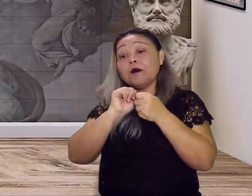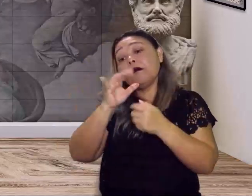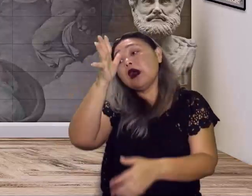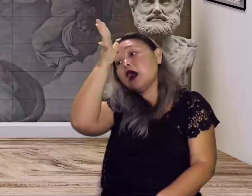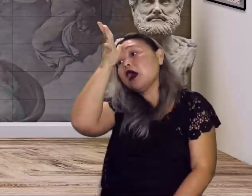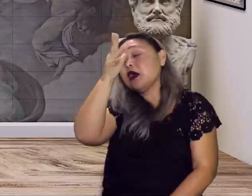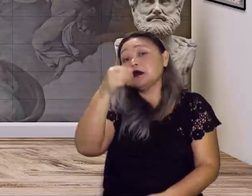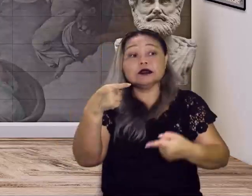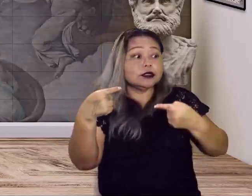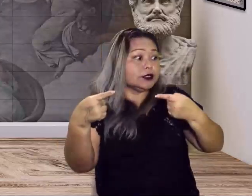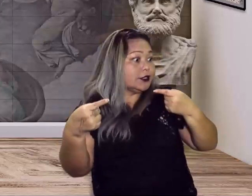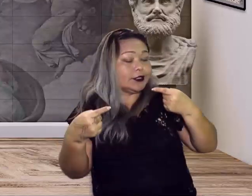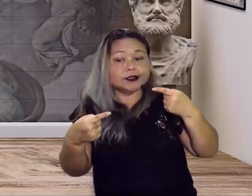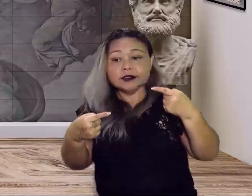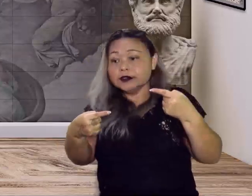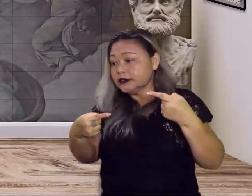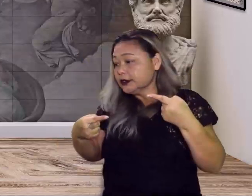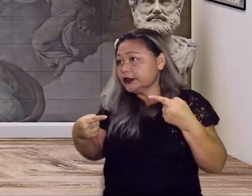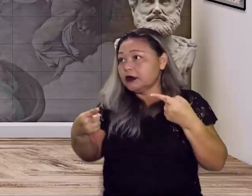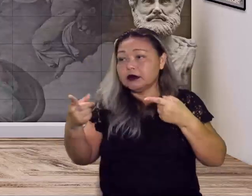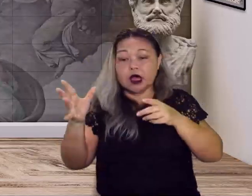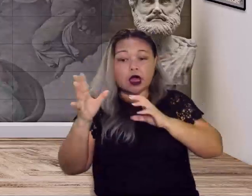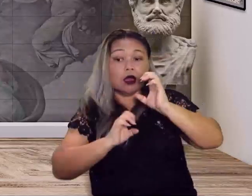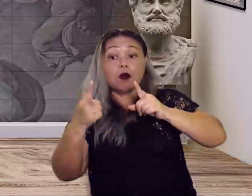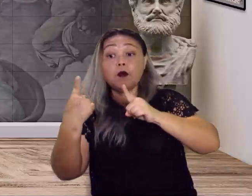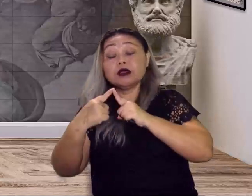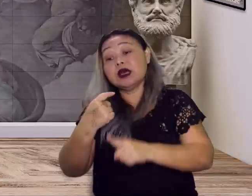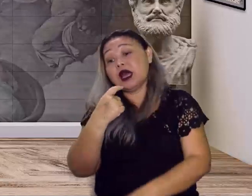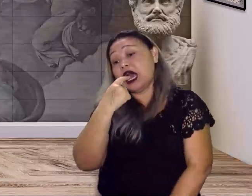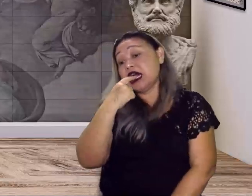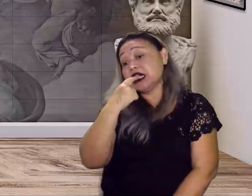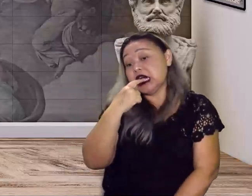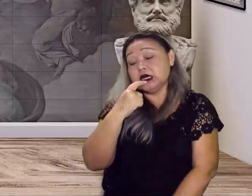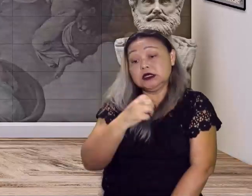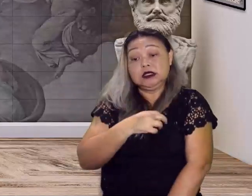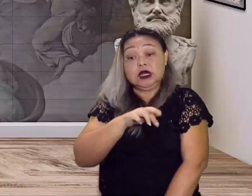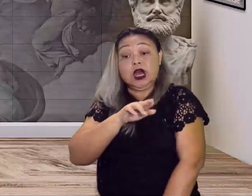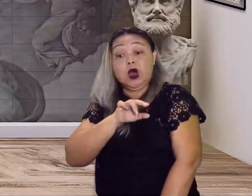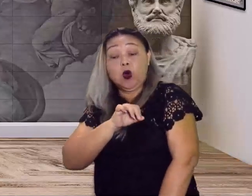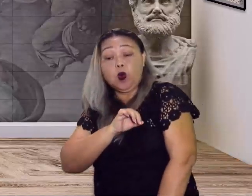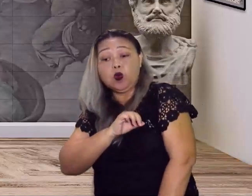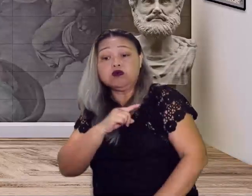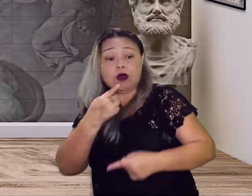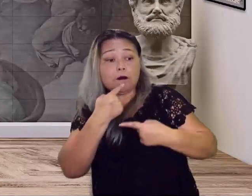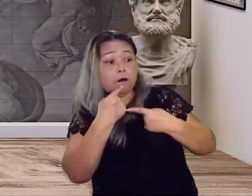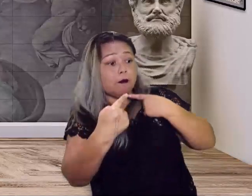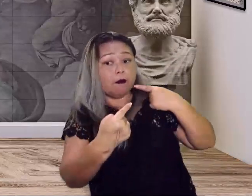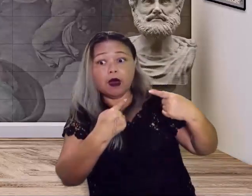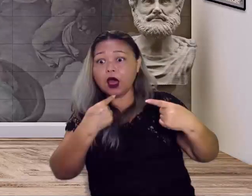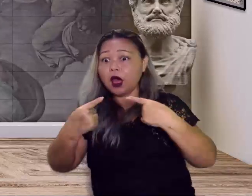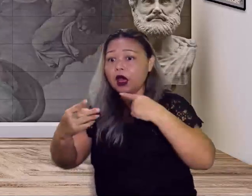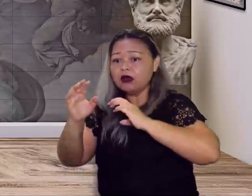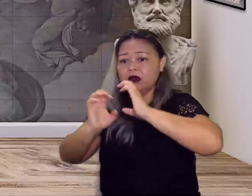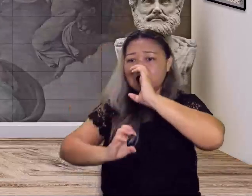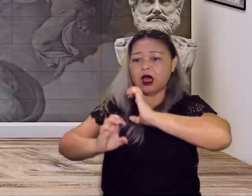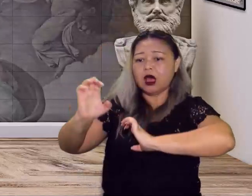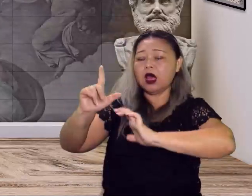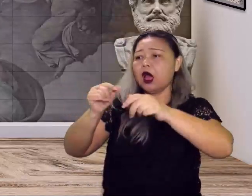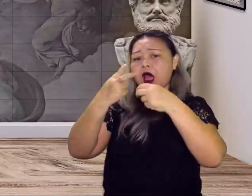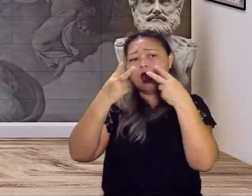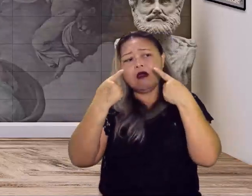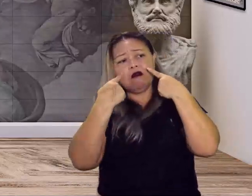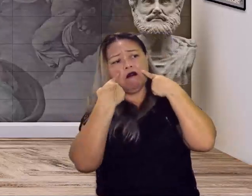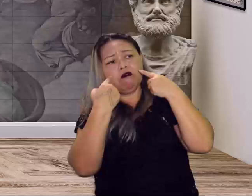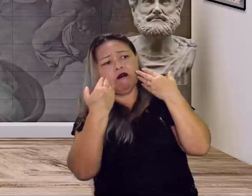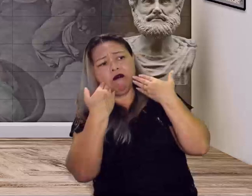em conflitos. Por quê? Por causa da inveja, do rancor, a discussão. Aí ele viu, aí